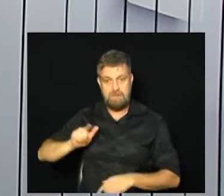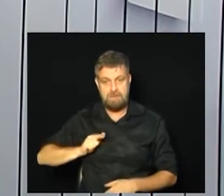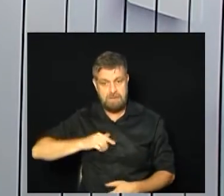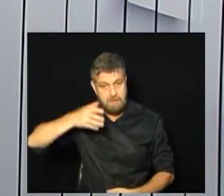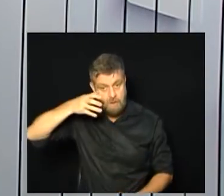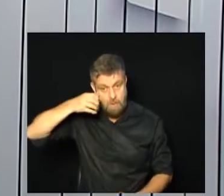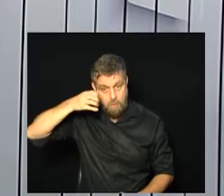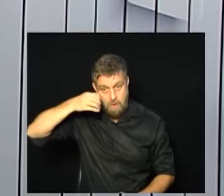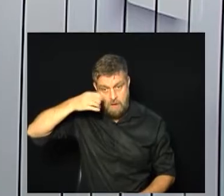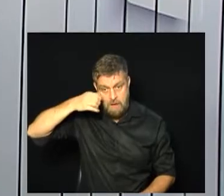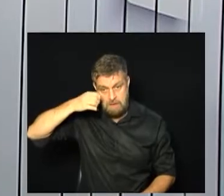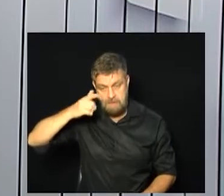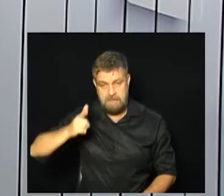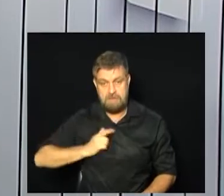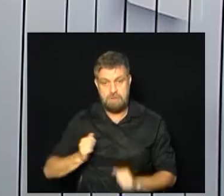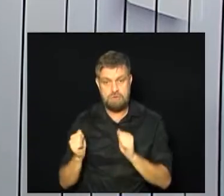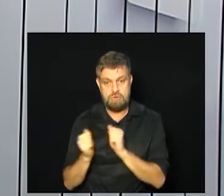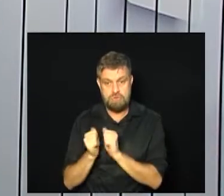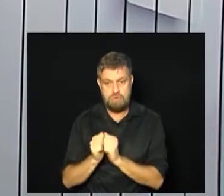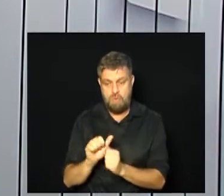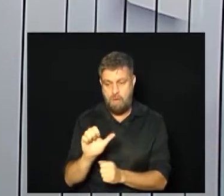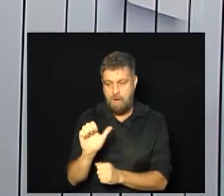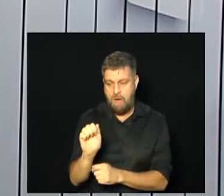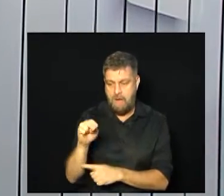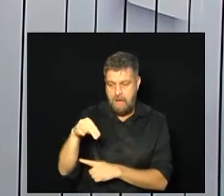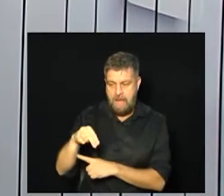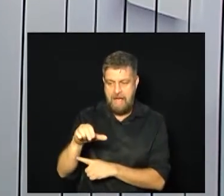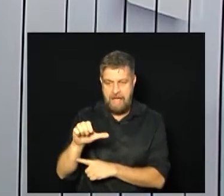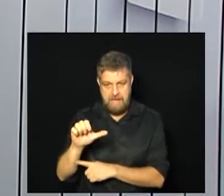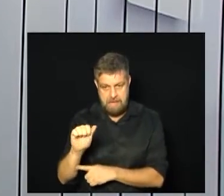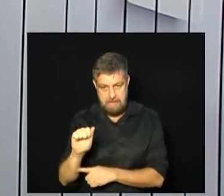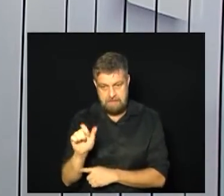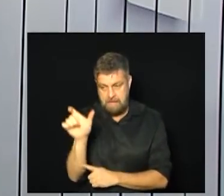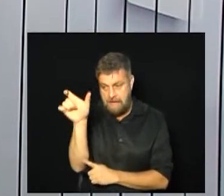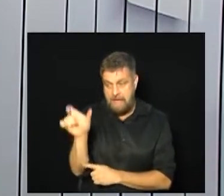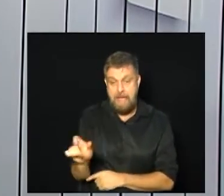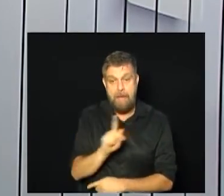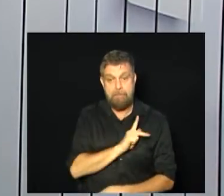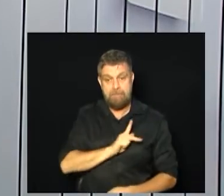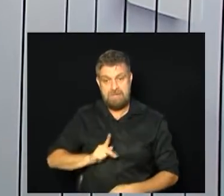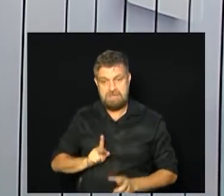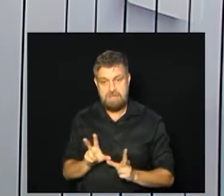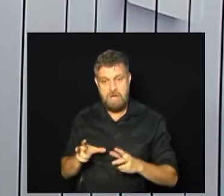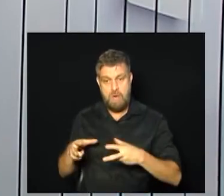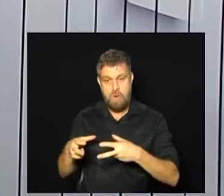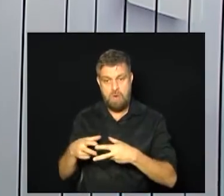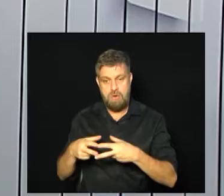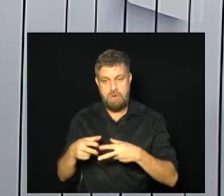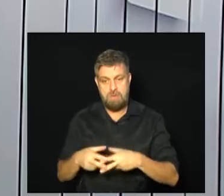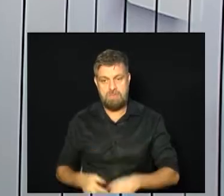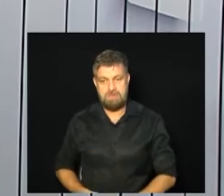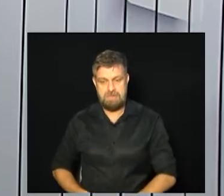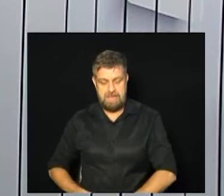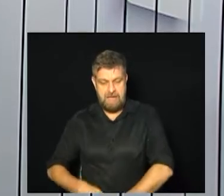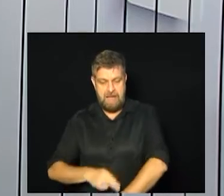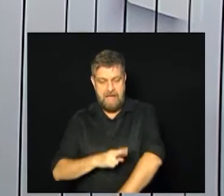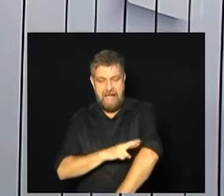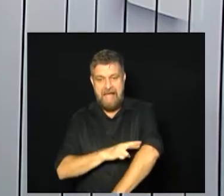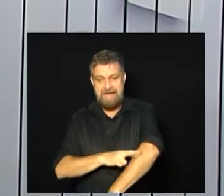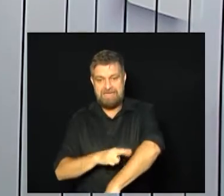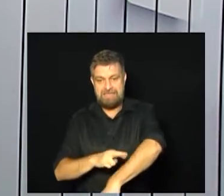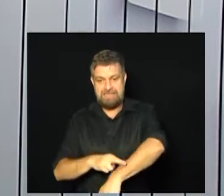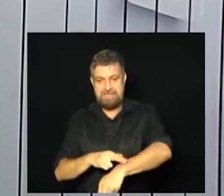André Aranha com a Ana Vanessa Rodrigues da Silva, presidente da Comissão da Igualdade Racial da